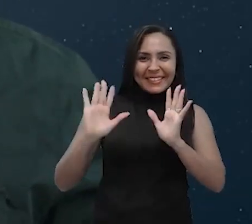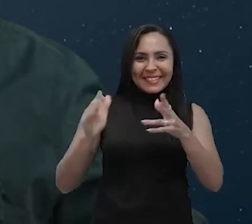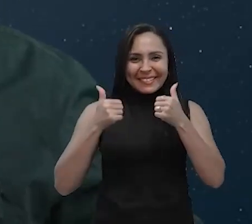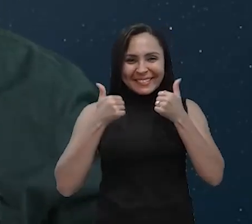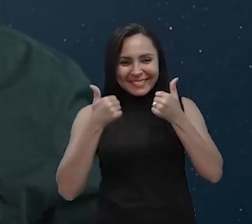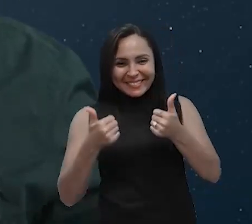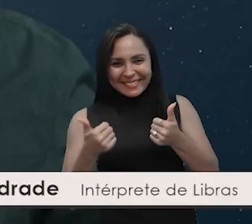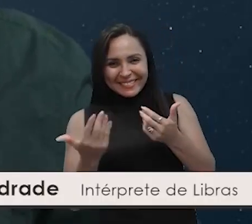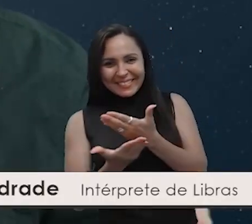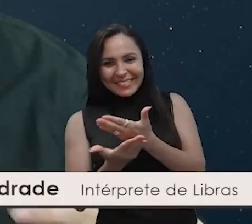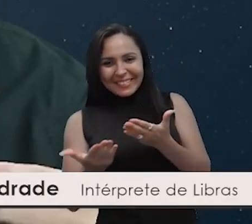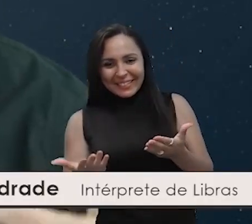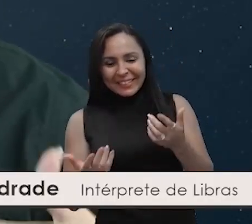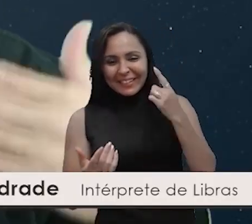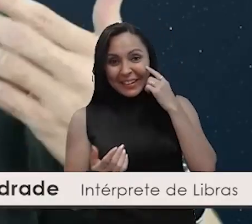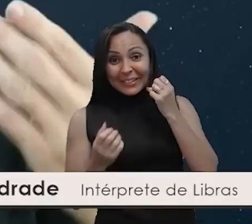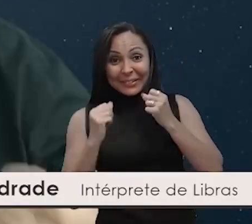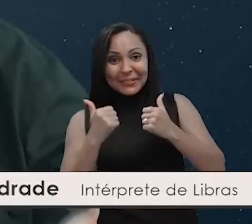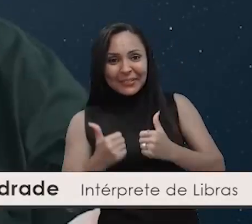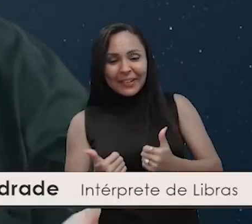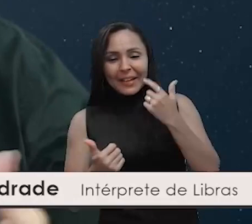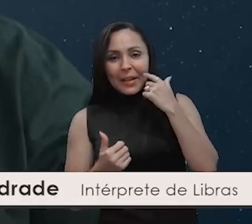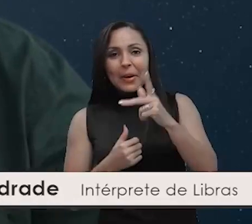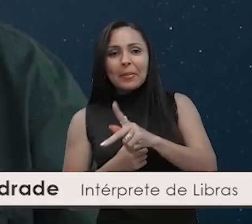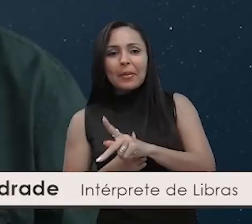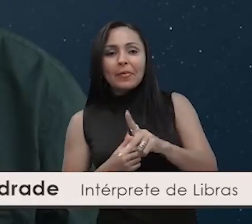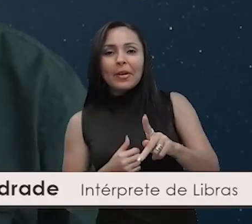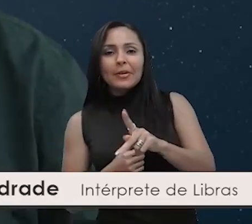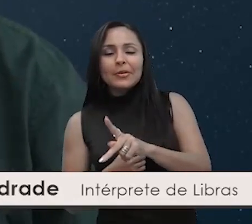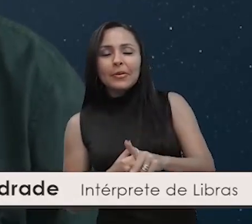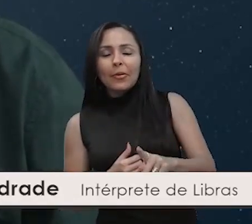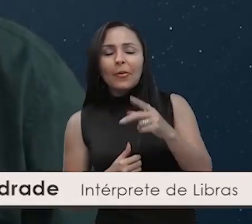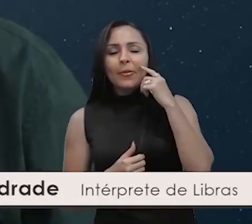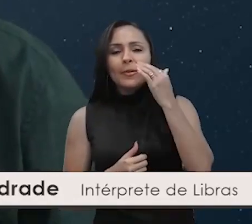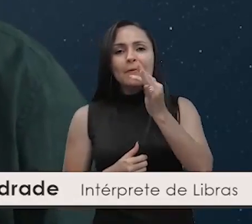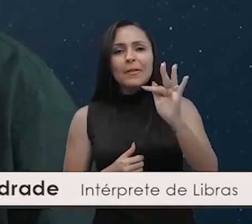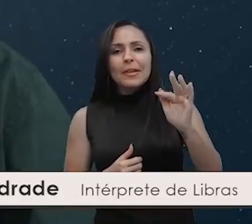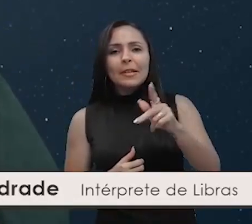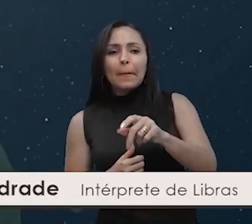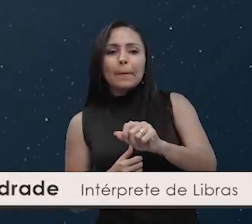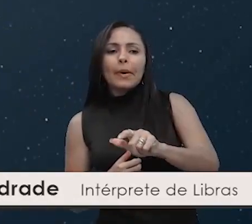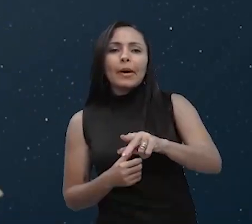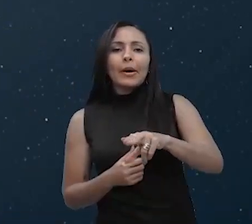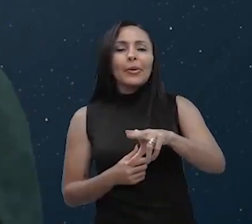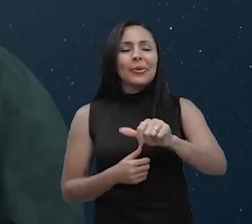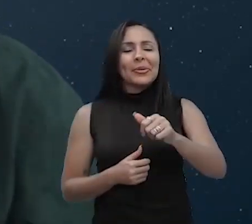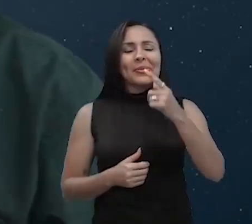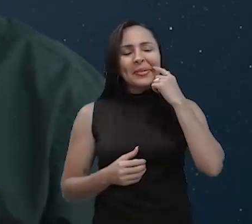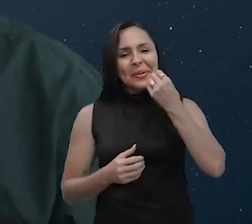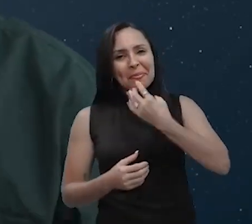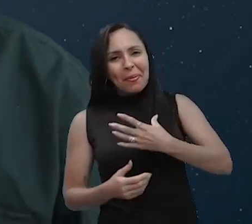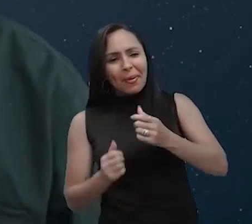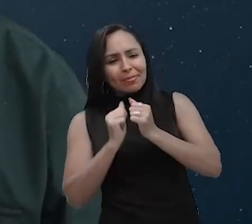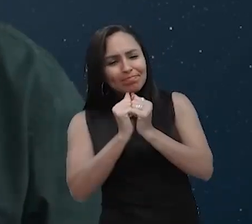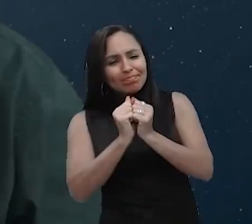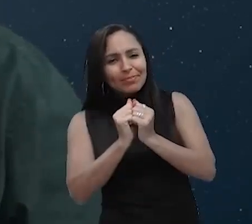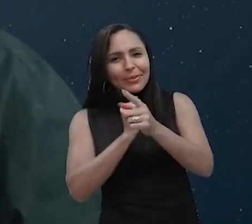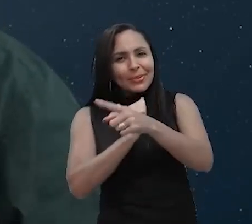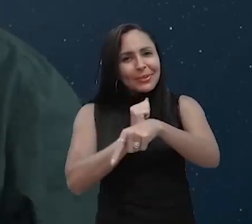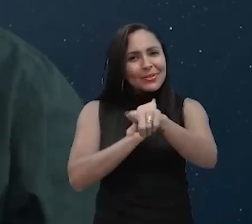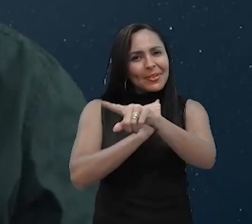Saudações, meus pequenos gafanhotos! Aqui quem fala é o seu professor de física, Paulinho Vieira. Que coisa boa estarmos aqui mais